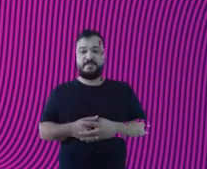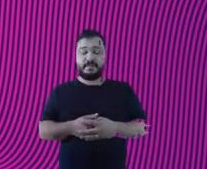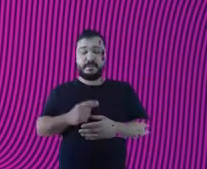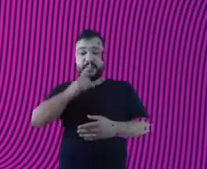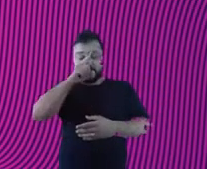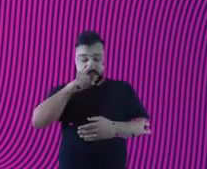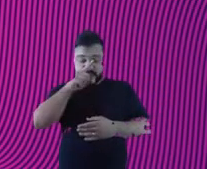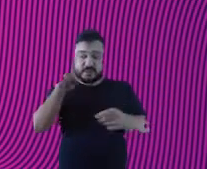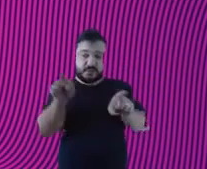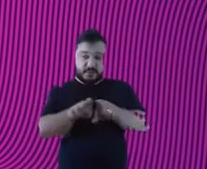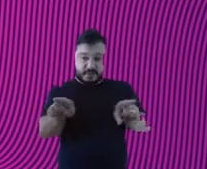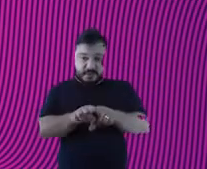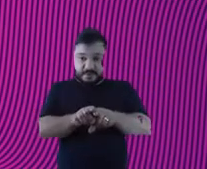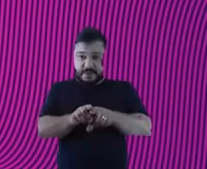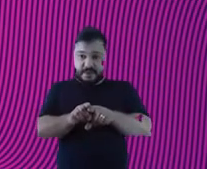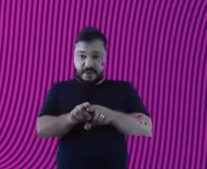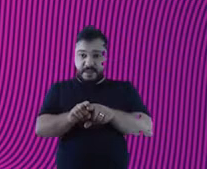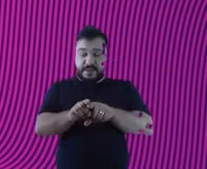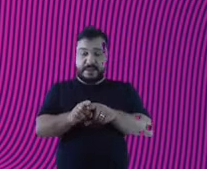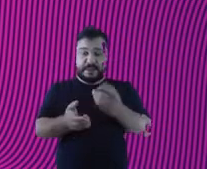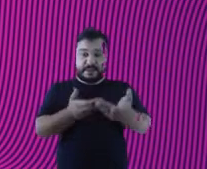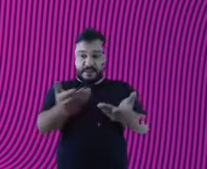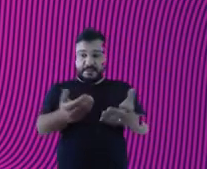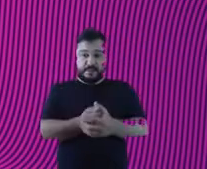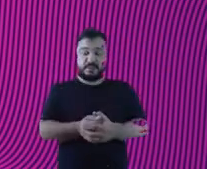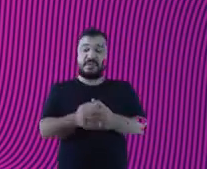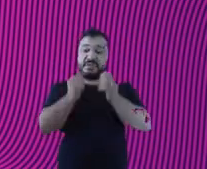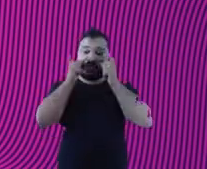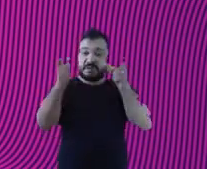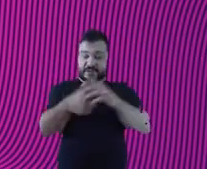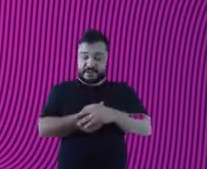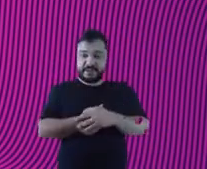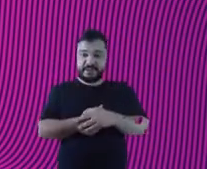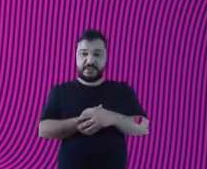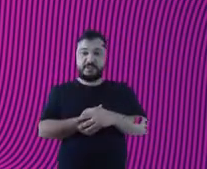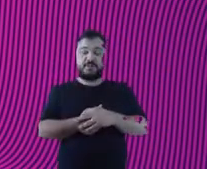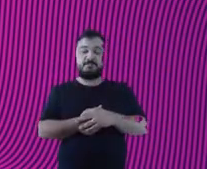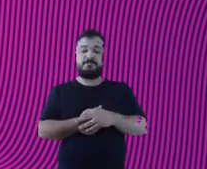as terapêuticas. Foi bem interessante o caso, realmente.